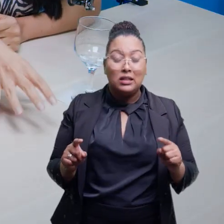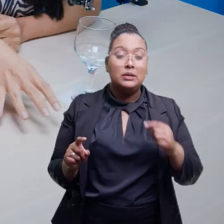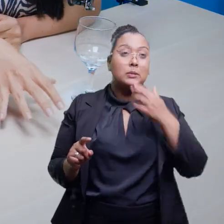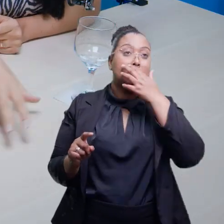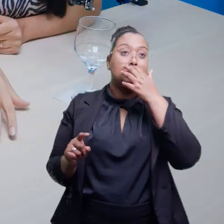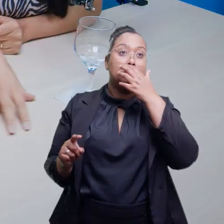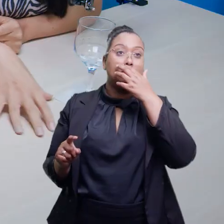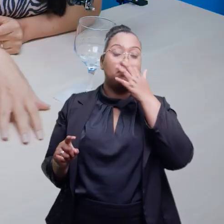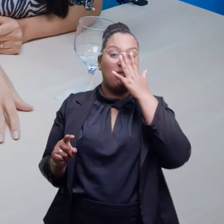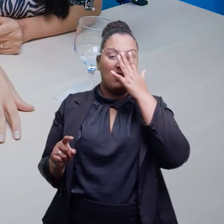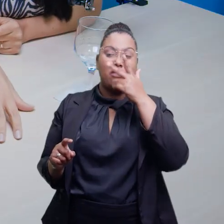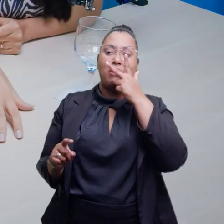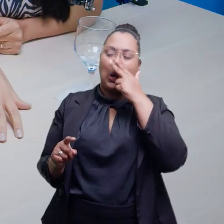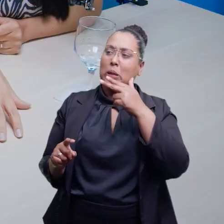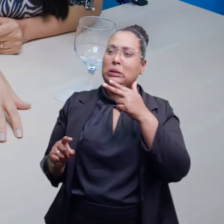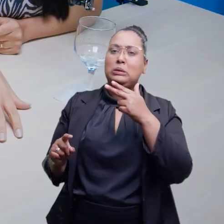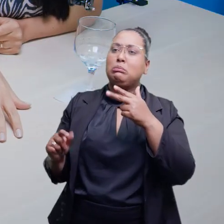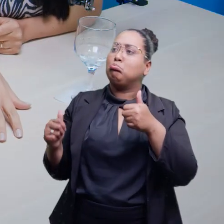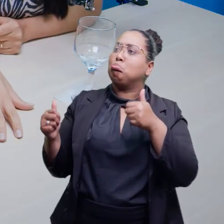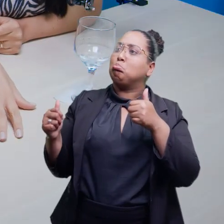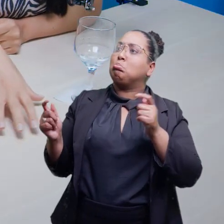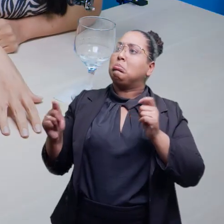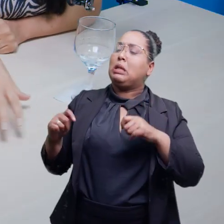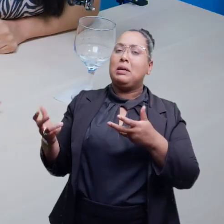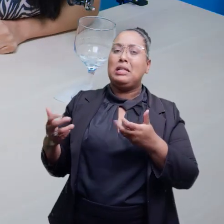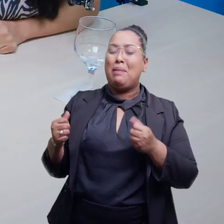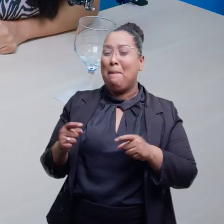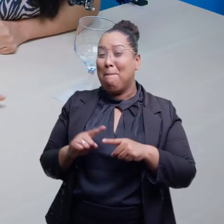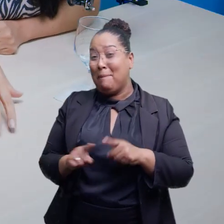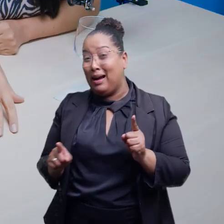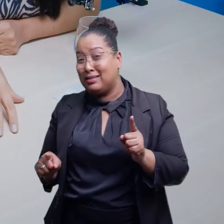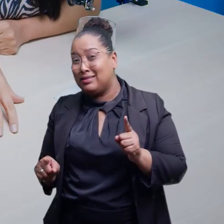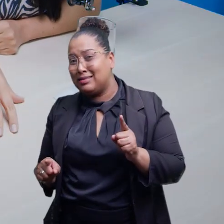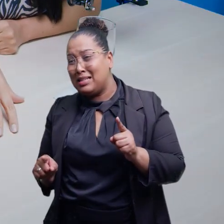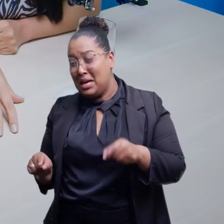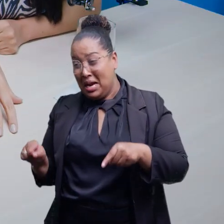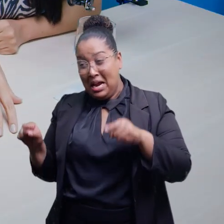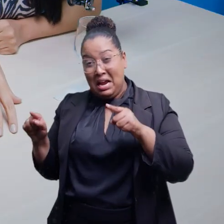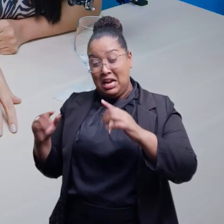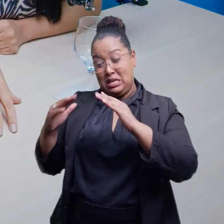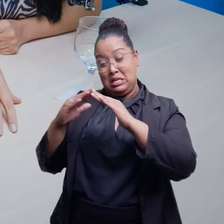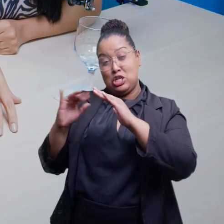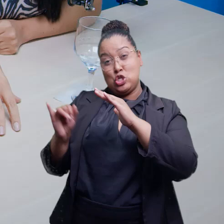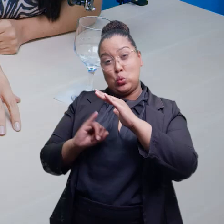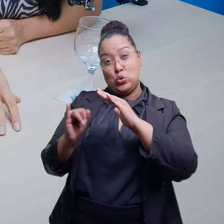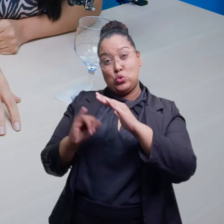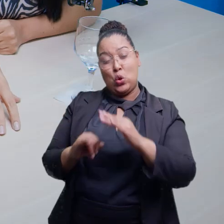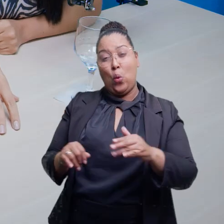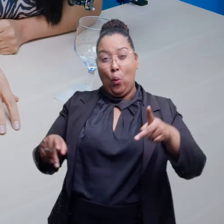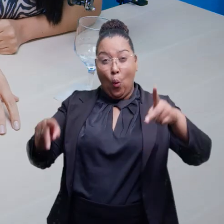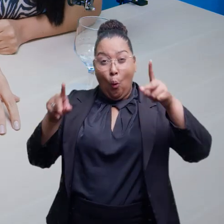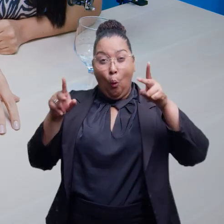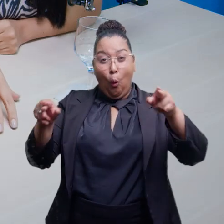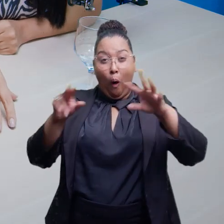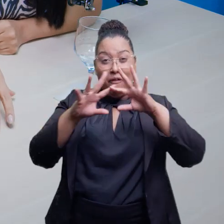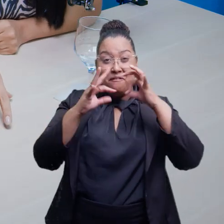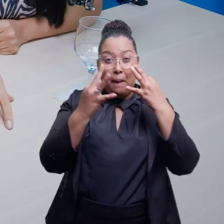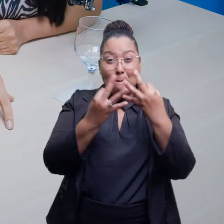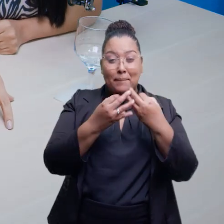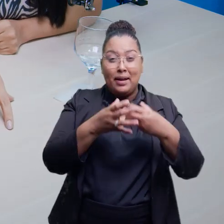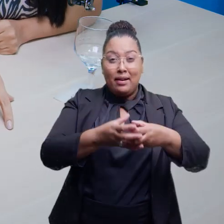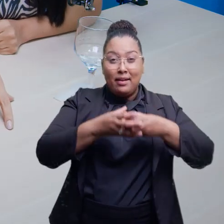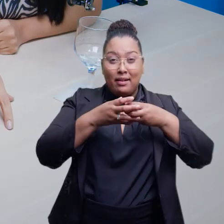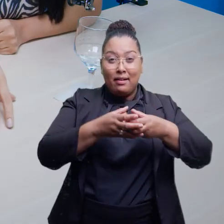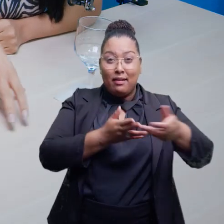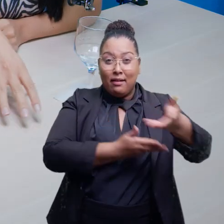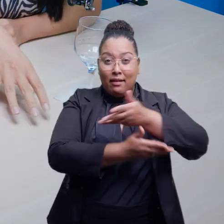um local que está hábil a receber, ele jamais vai conseguir substituir essa convivência familiar e essa